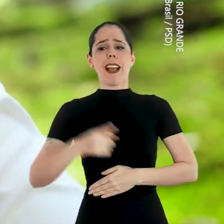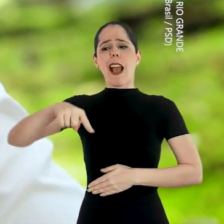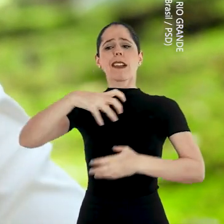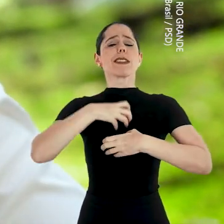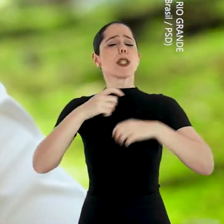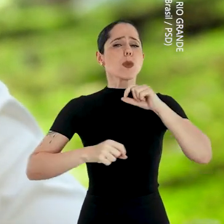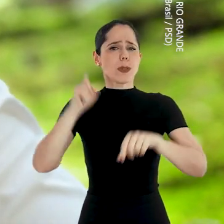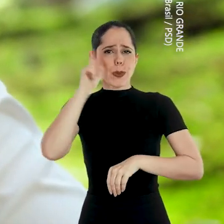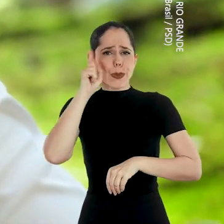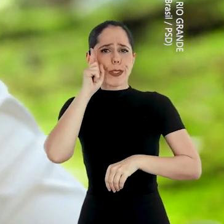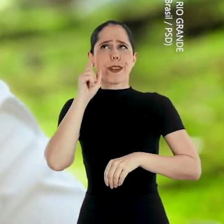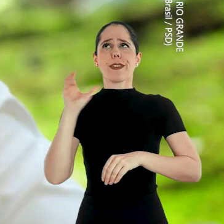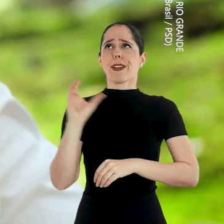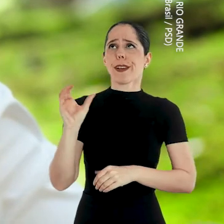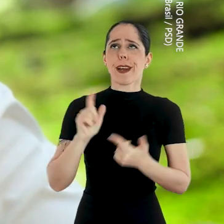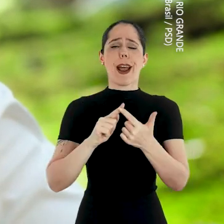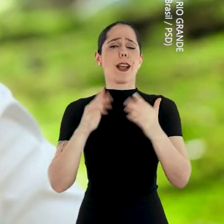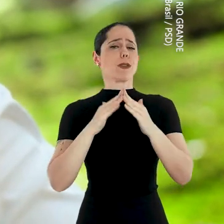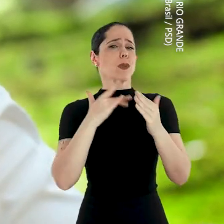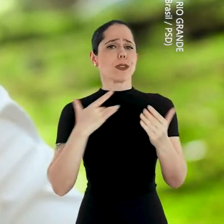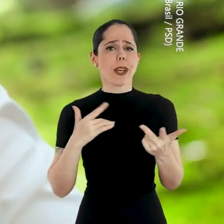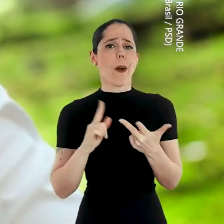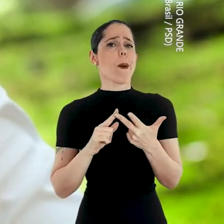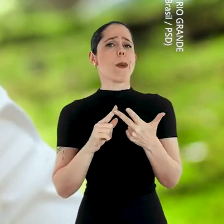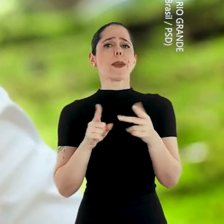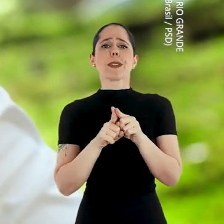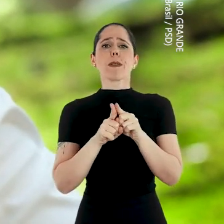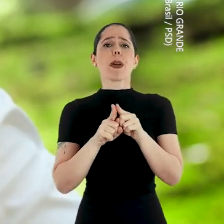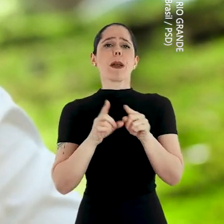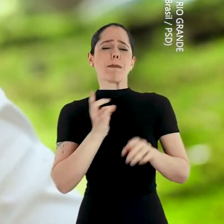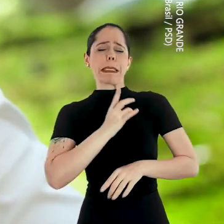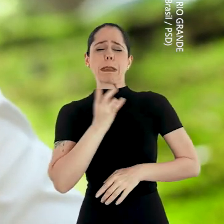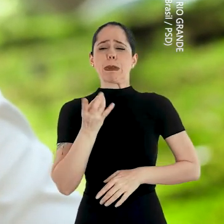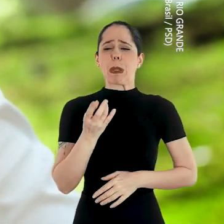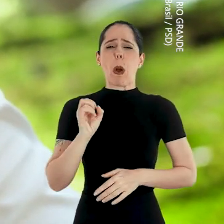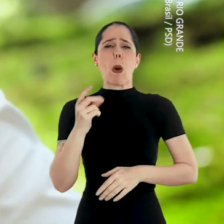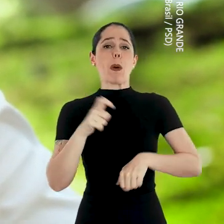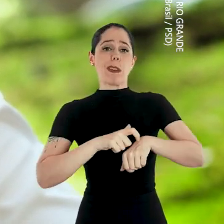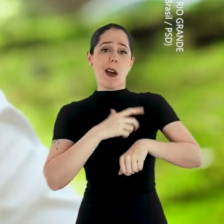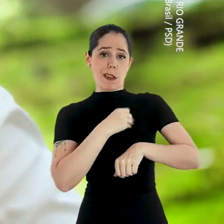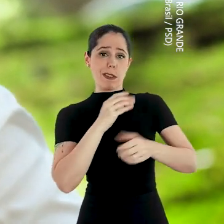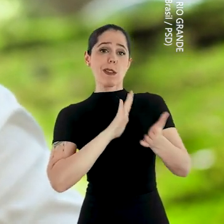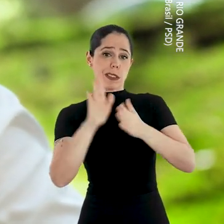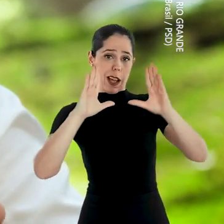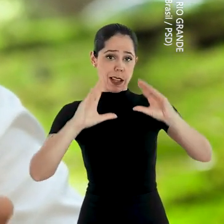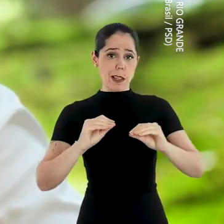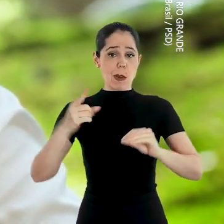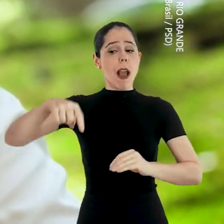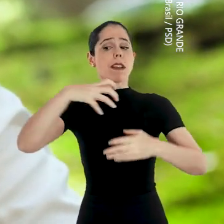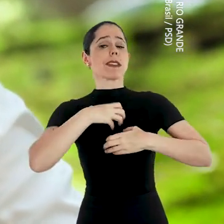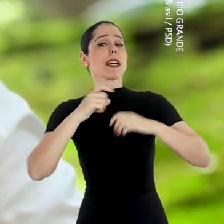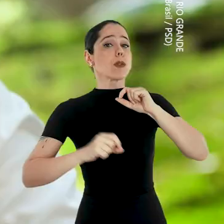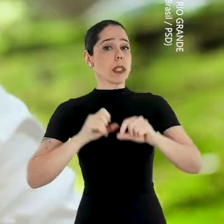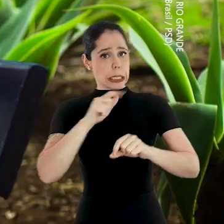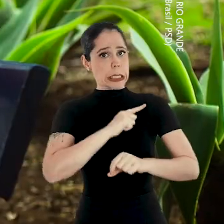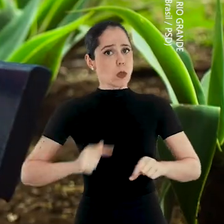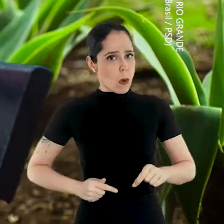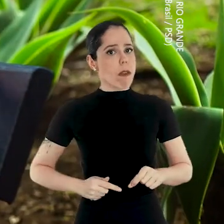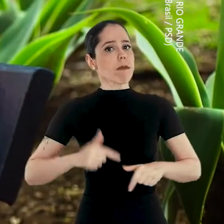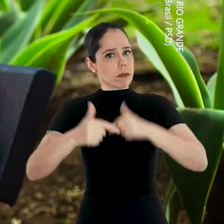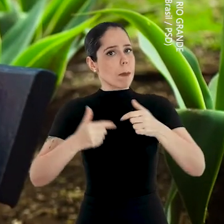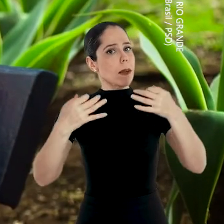mais sentem no dia a dia, na creche, no posto de saúde, no medo das drogas ou quando o seu filho sai à noite,